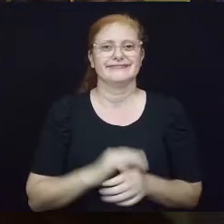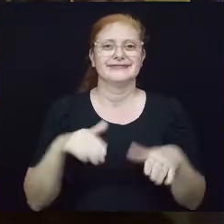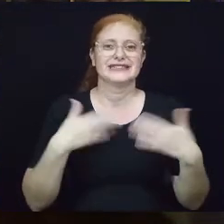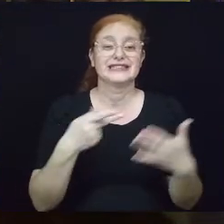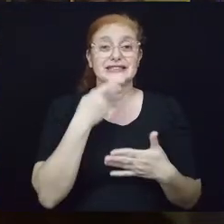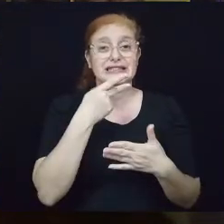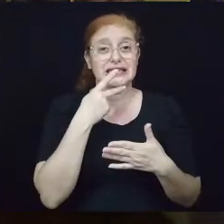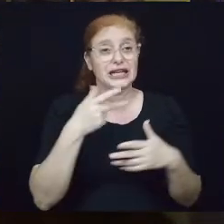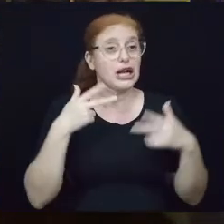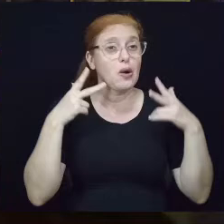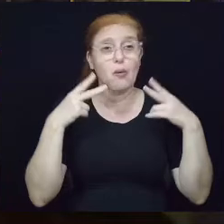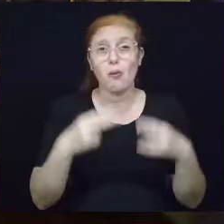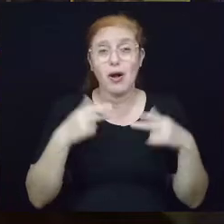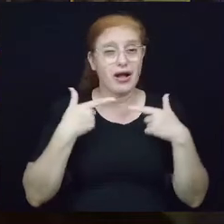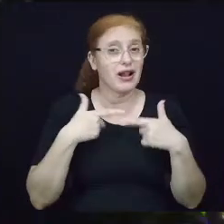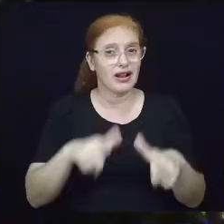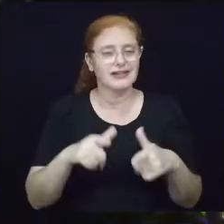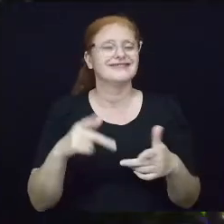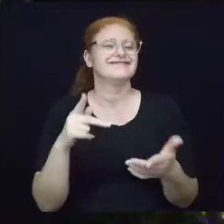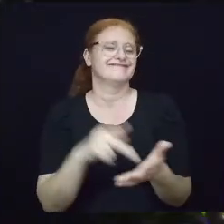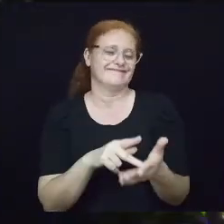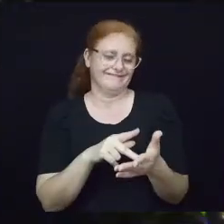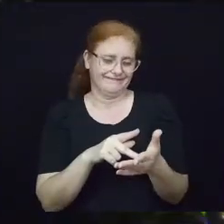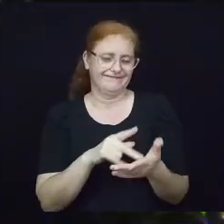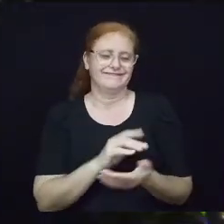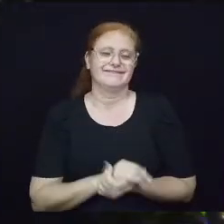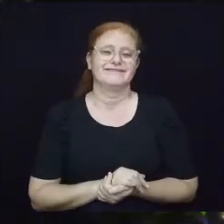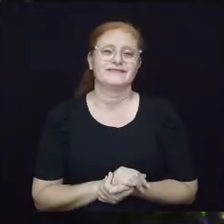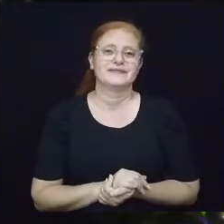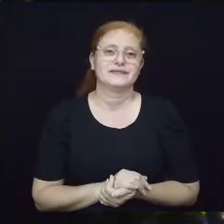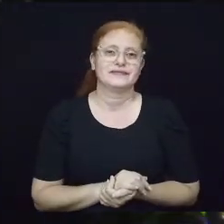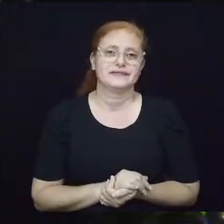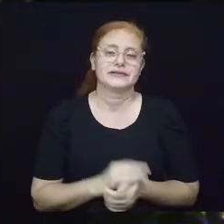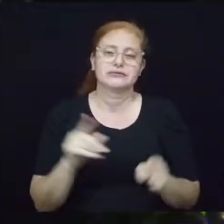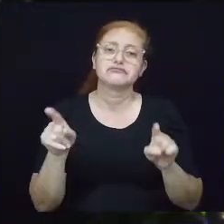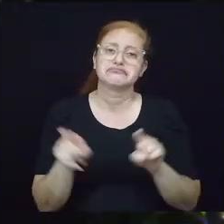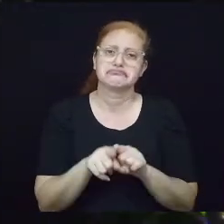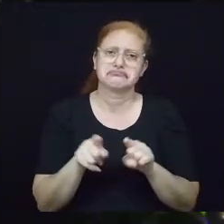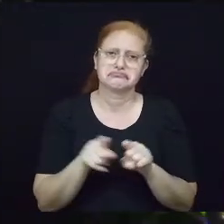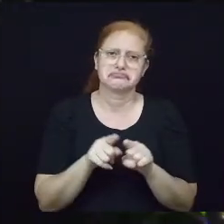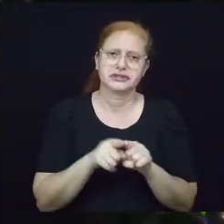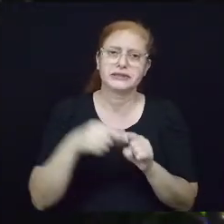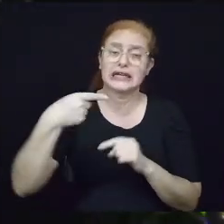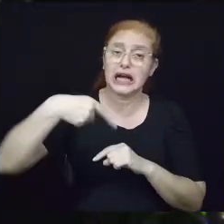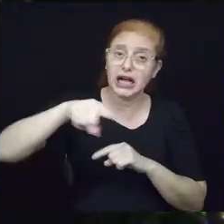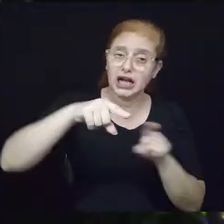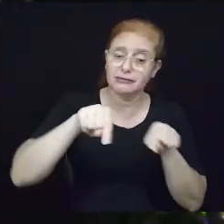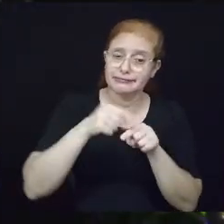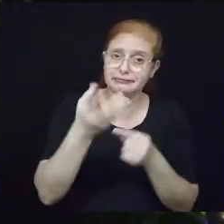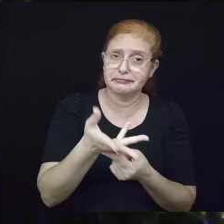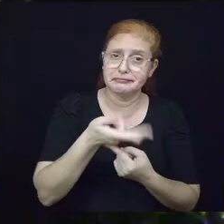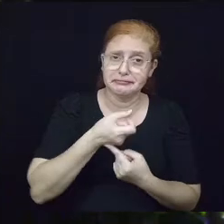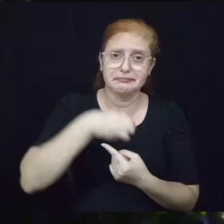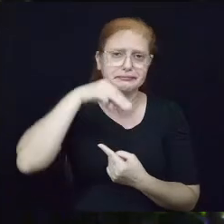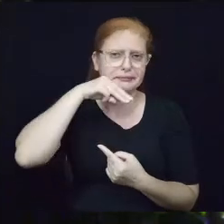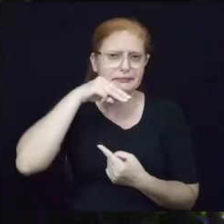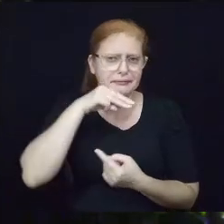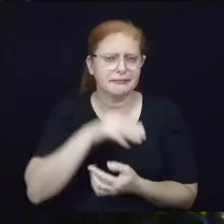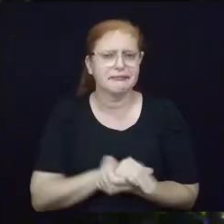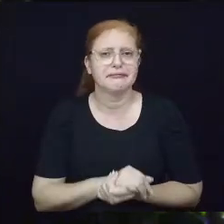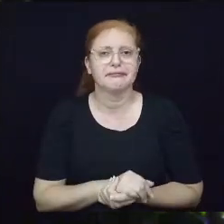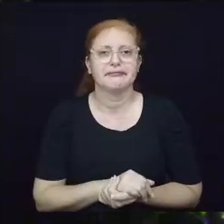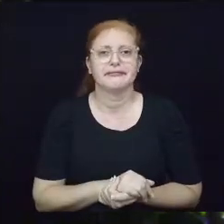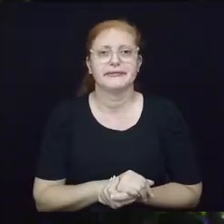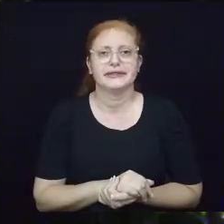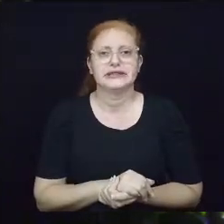estamos falando a mesma língua. É verdade. E foi nesse ir até o ateliê do Mauro sem